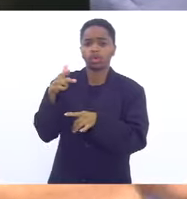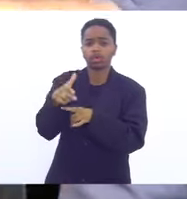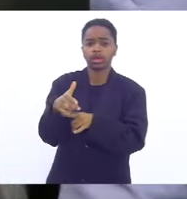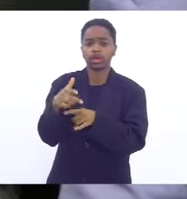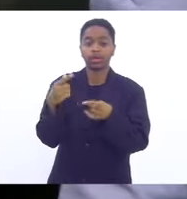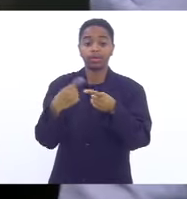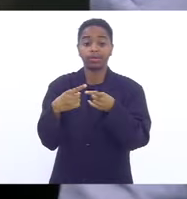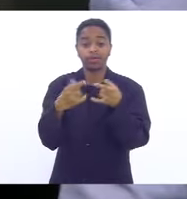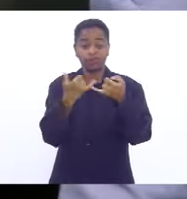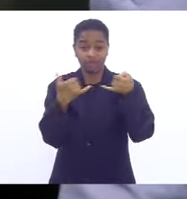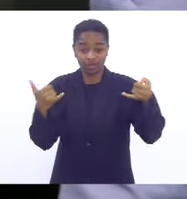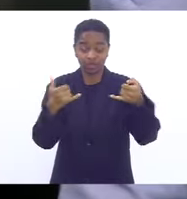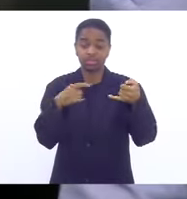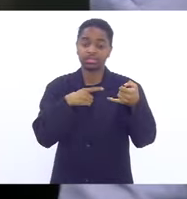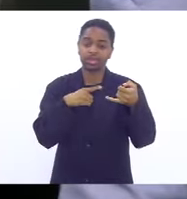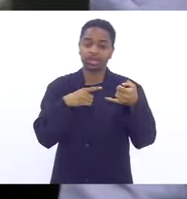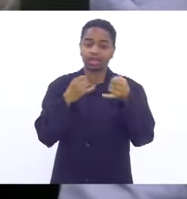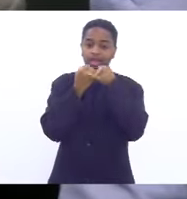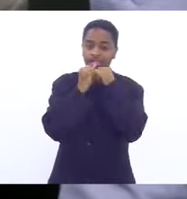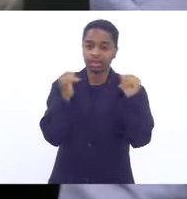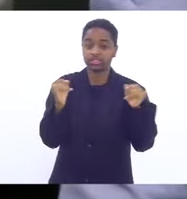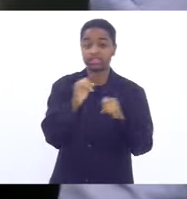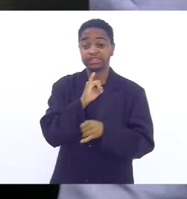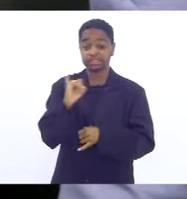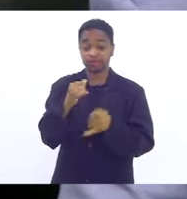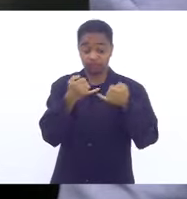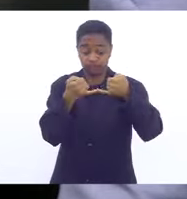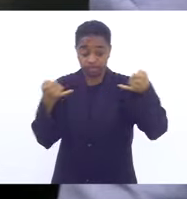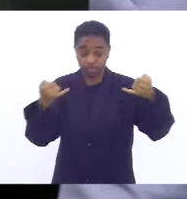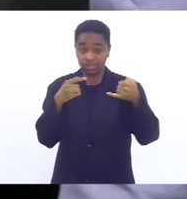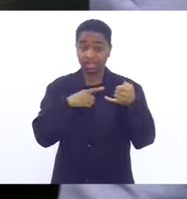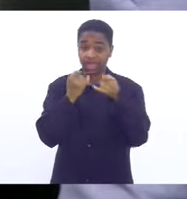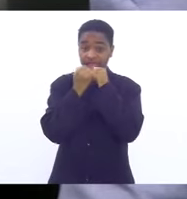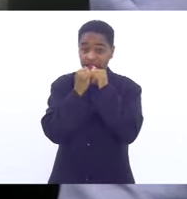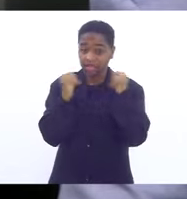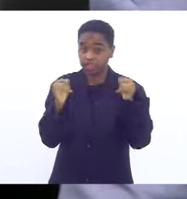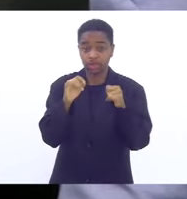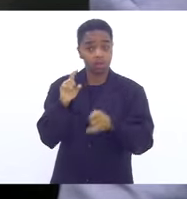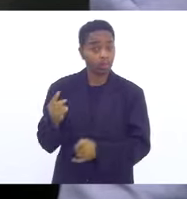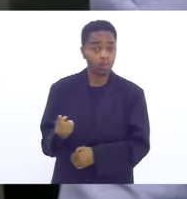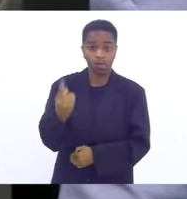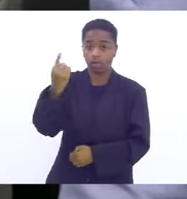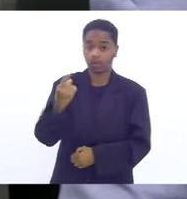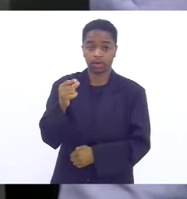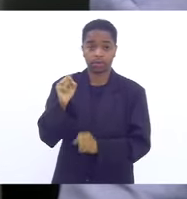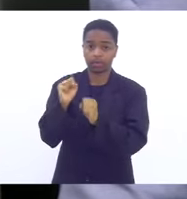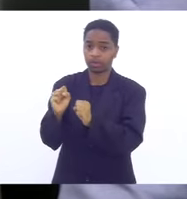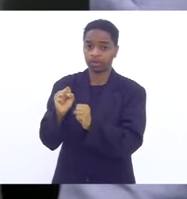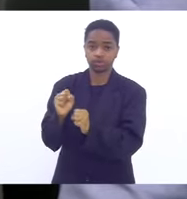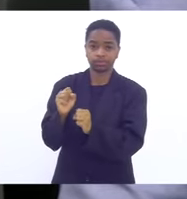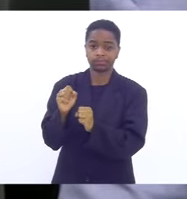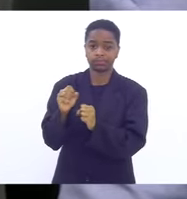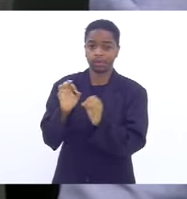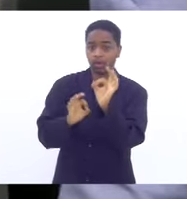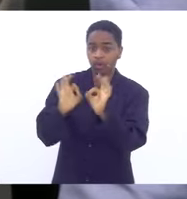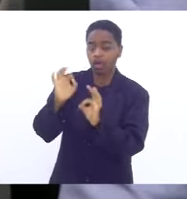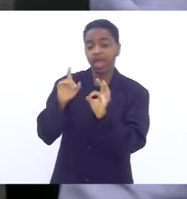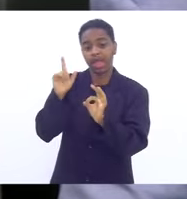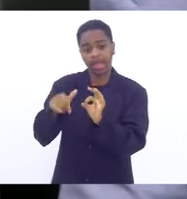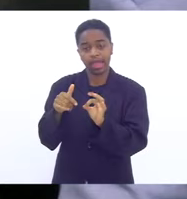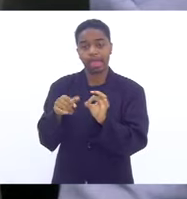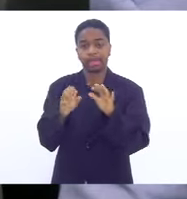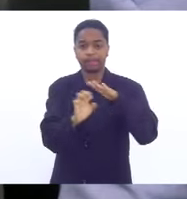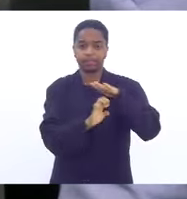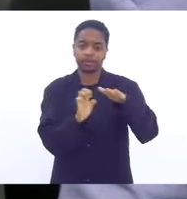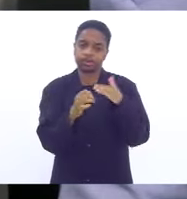é energizado, então não pode. Quando o fio é energizado, ninguém, a não ser a concessionária, pode mexer. Essa é uma